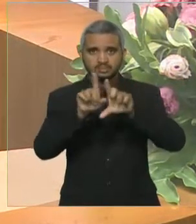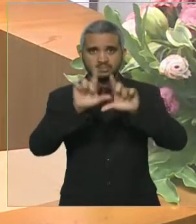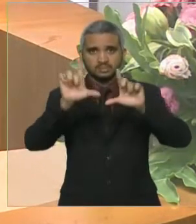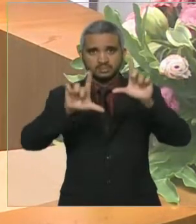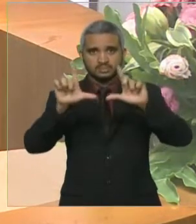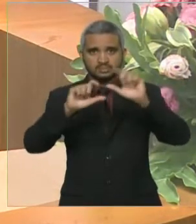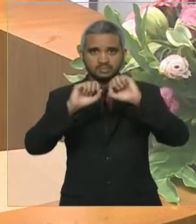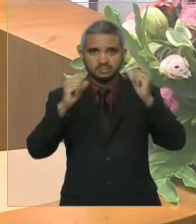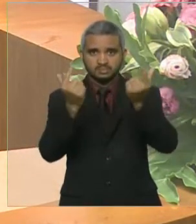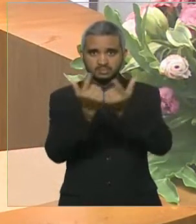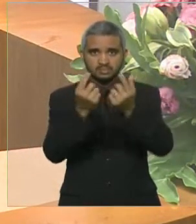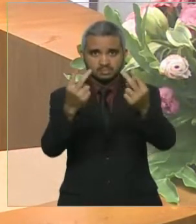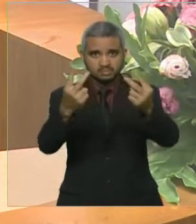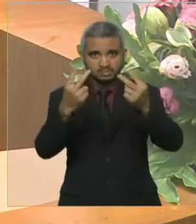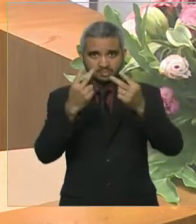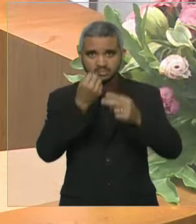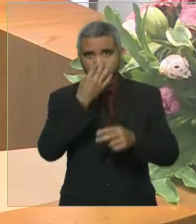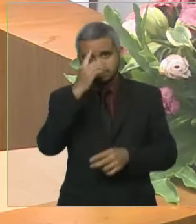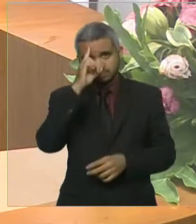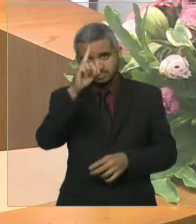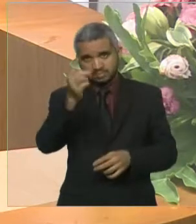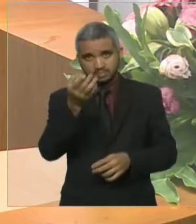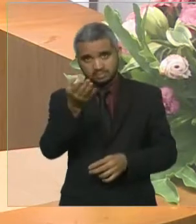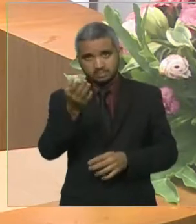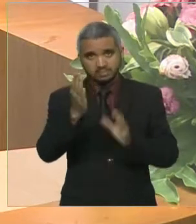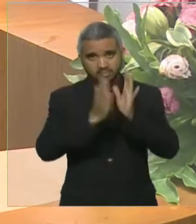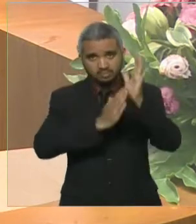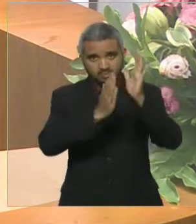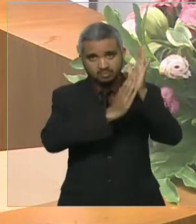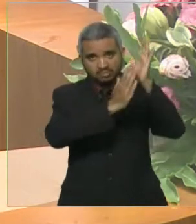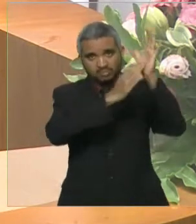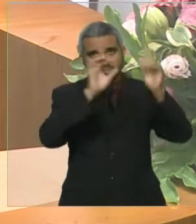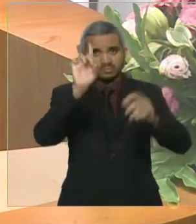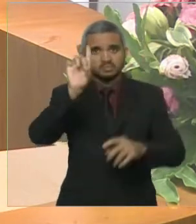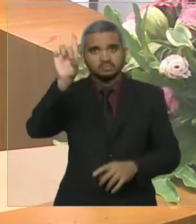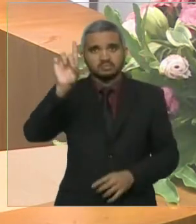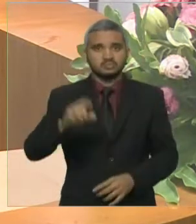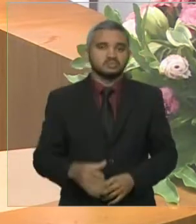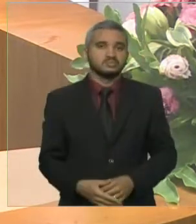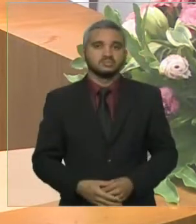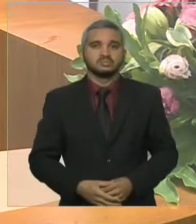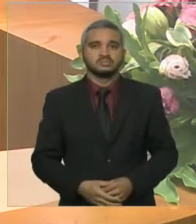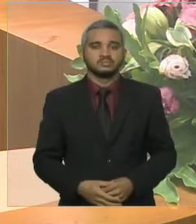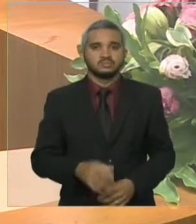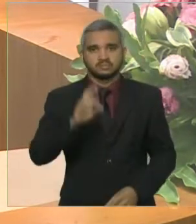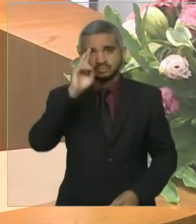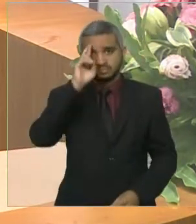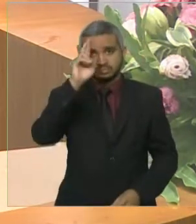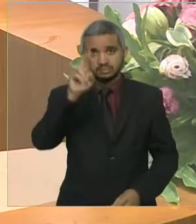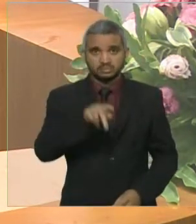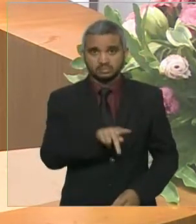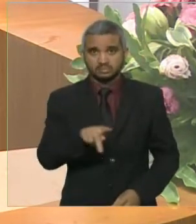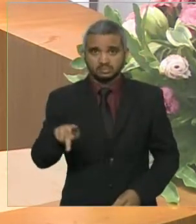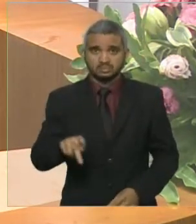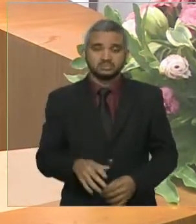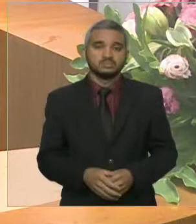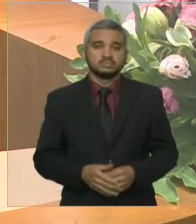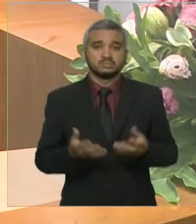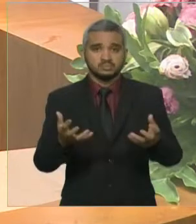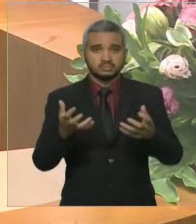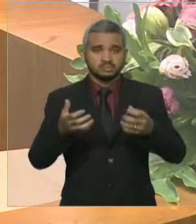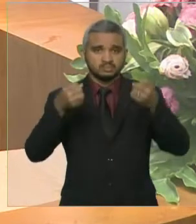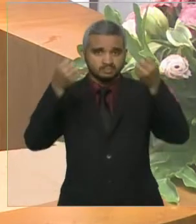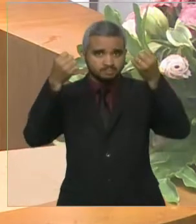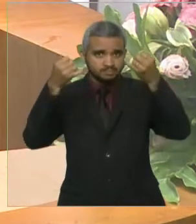bom dia, que Deus seja louvado. Senhor presidente, quero destacar nossa atuação parlamentar em